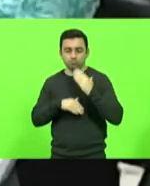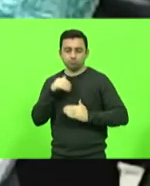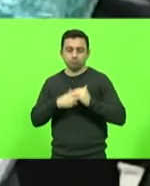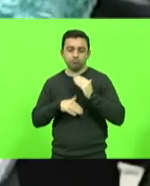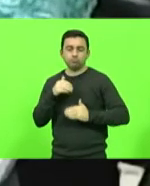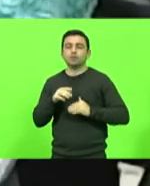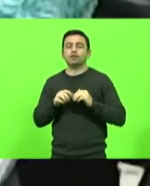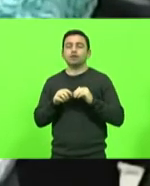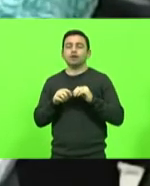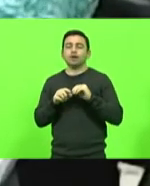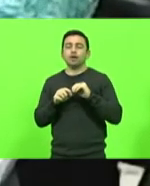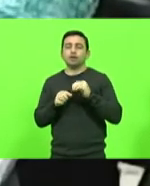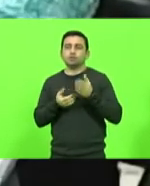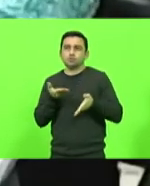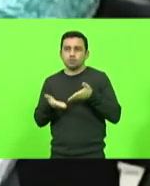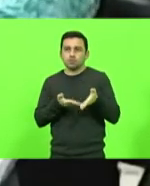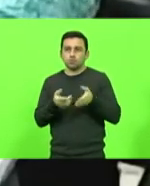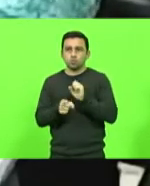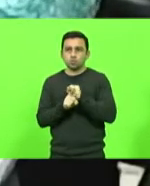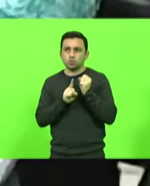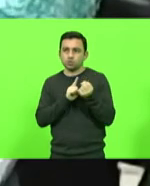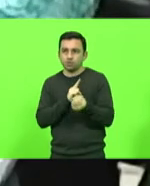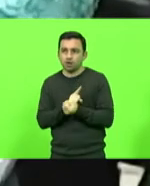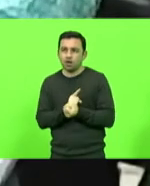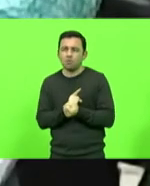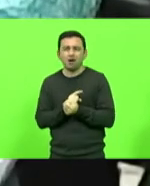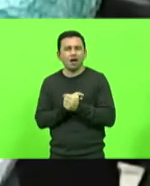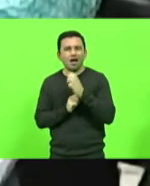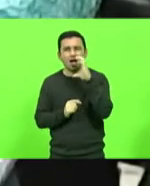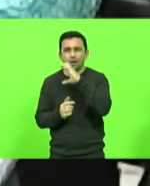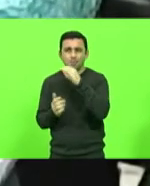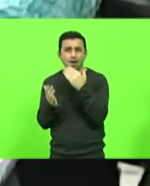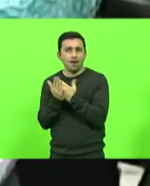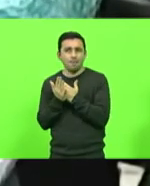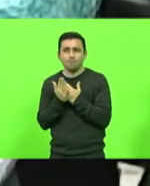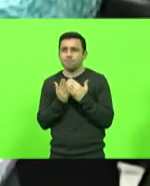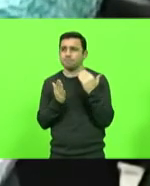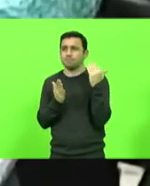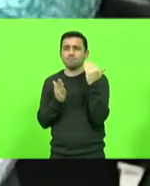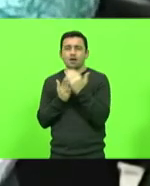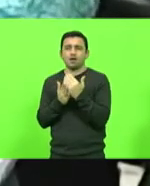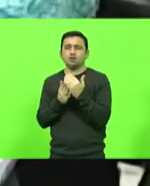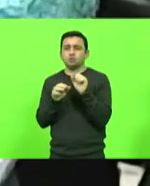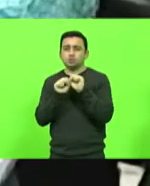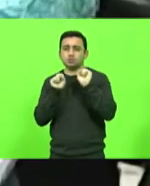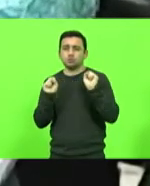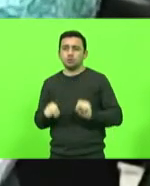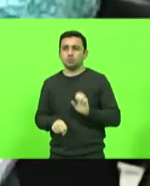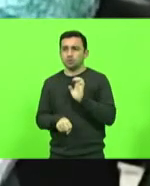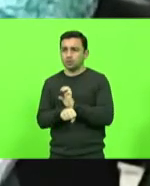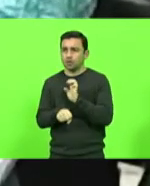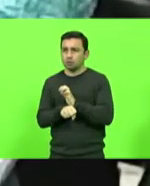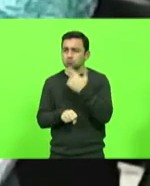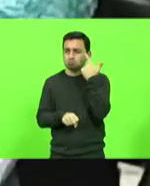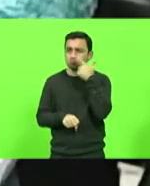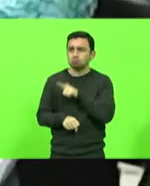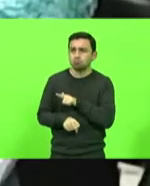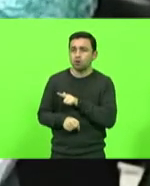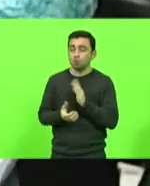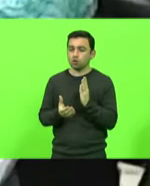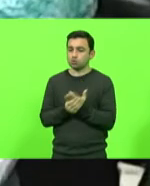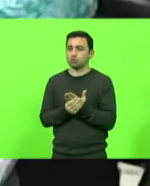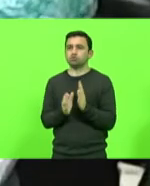social, para que a gente possa, o mais rápido possível, ter o nosso sistema estadual. Então, esse processo ele está